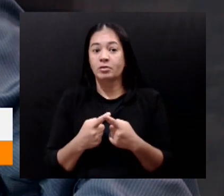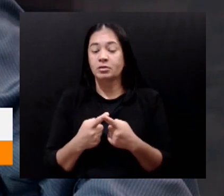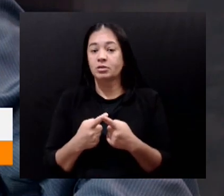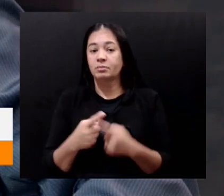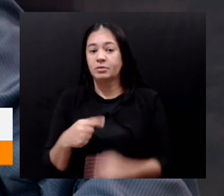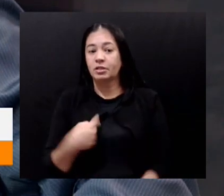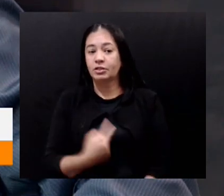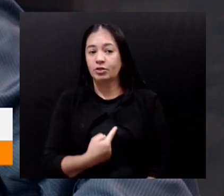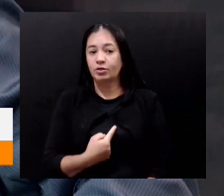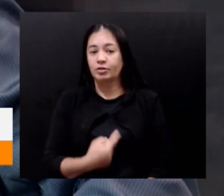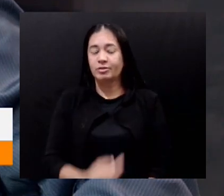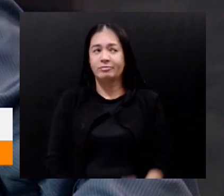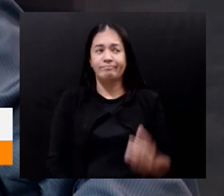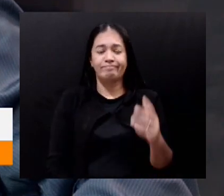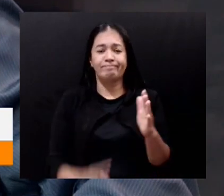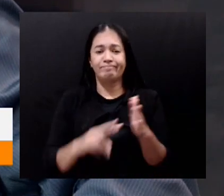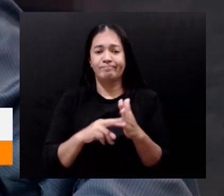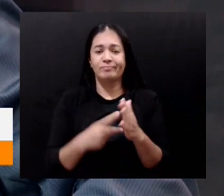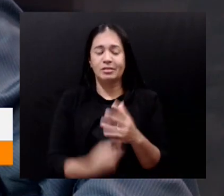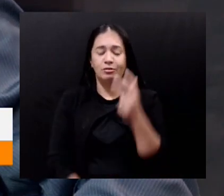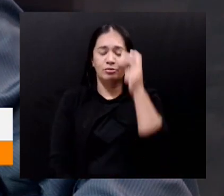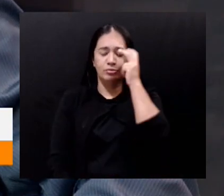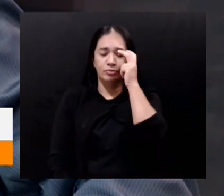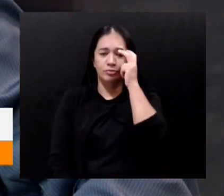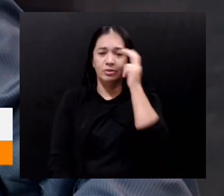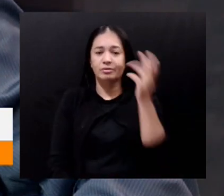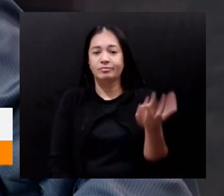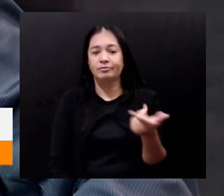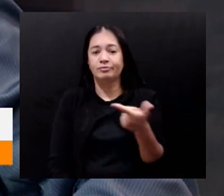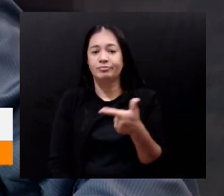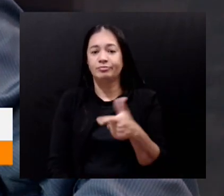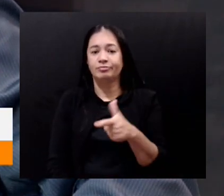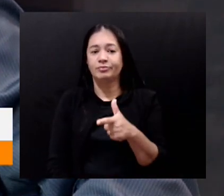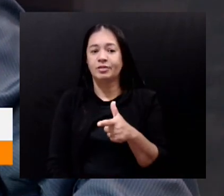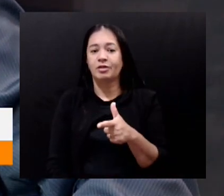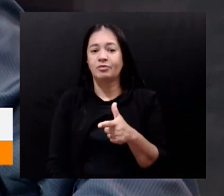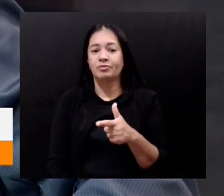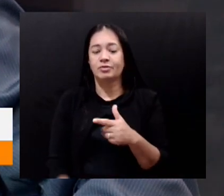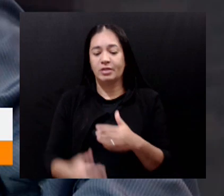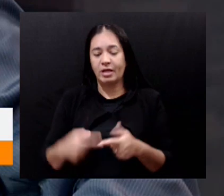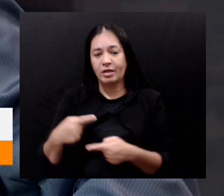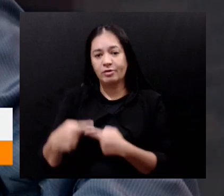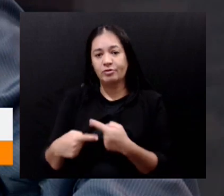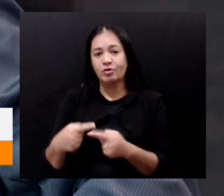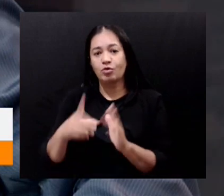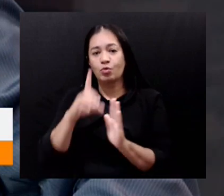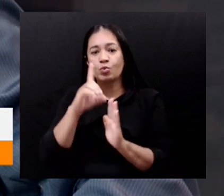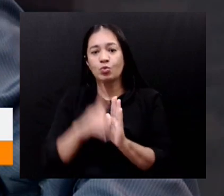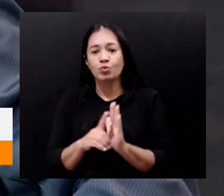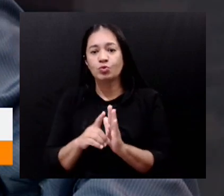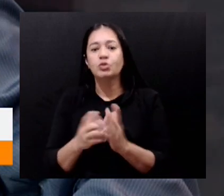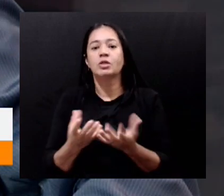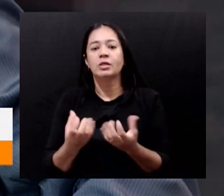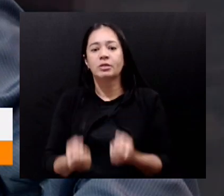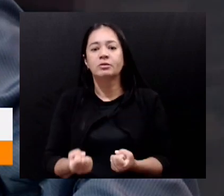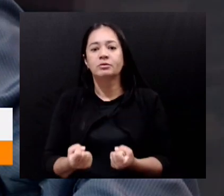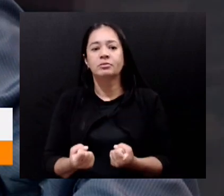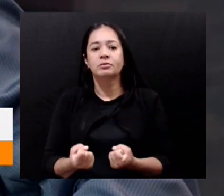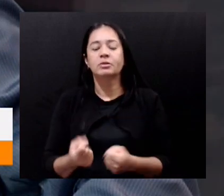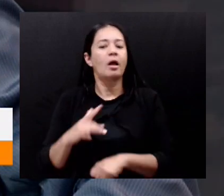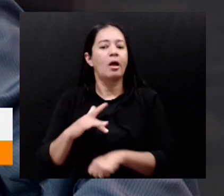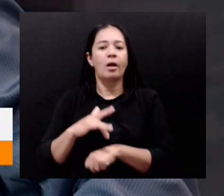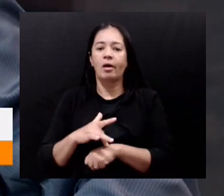gente não ter, para os descendentes, um direito reconhecido que é absolutamente um direito constitucional